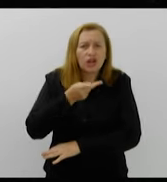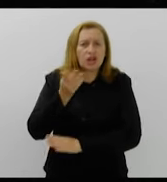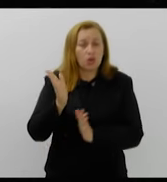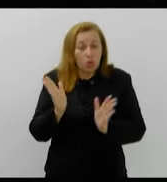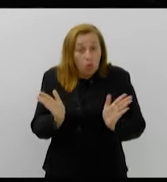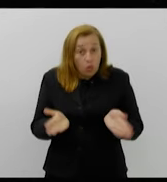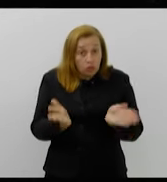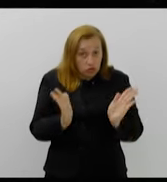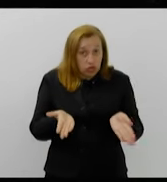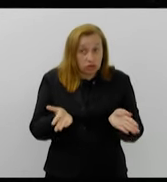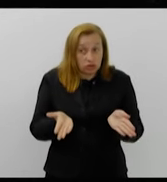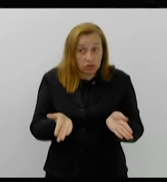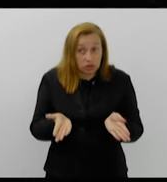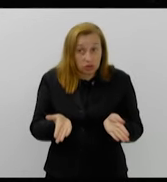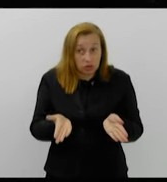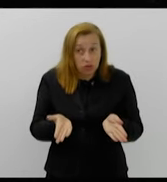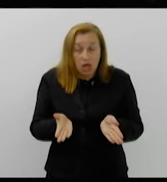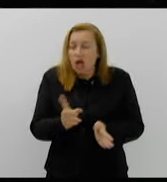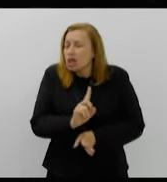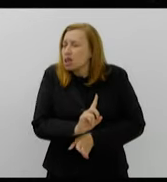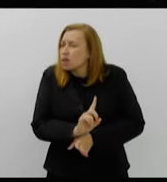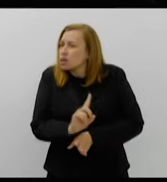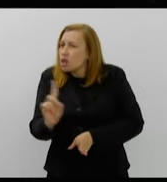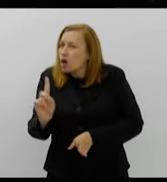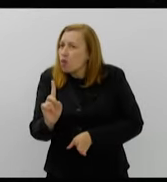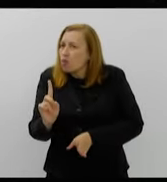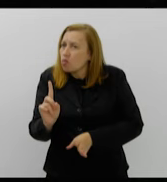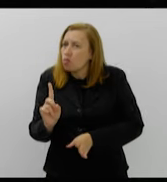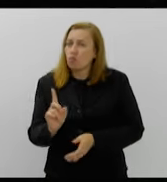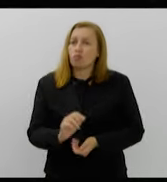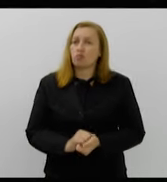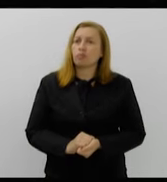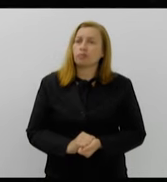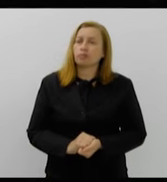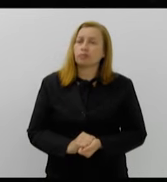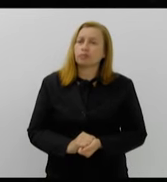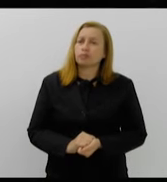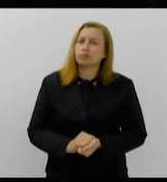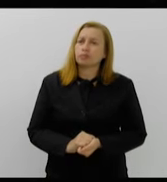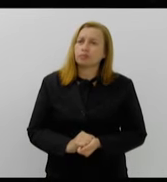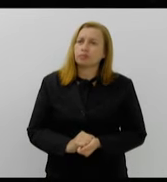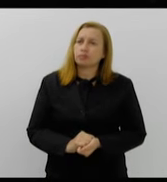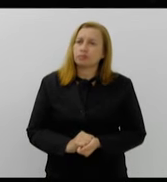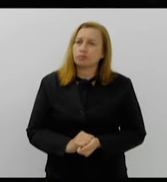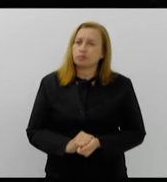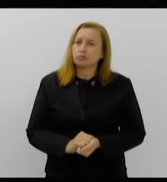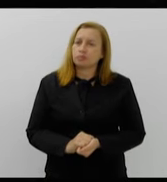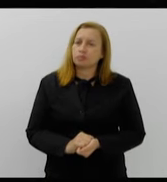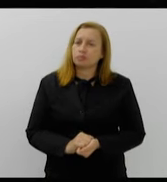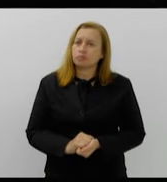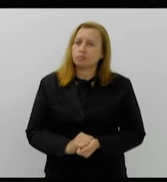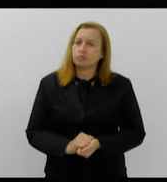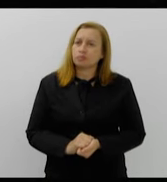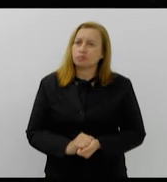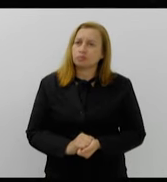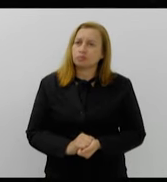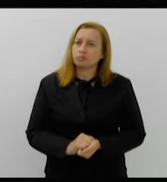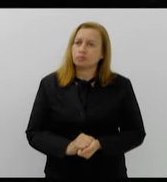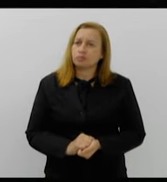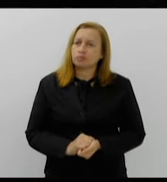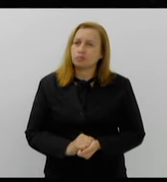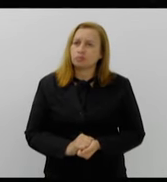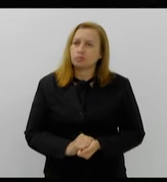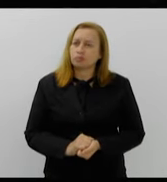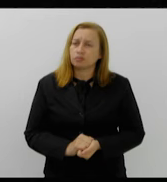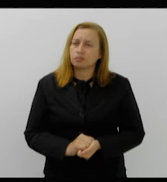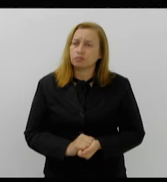falei é não Honrar com compromisso assumido senhor presidente